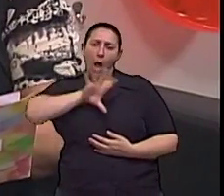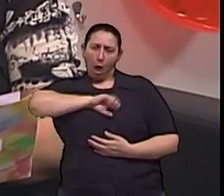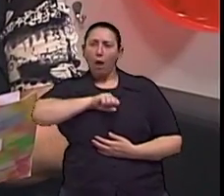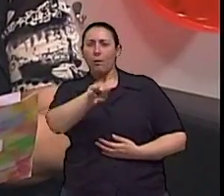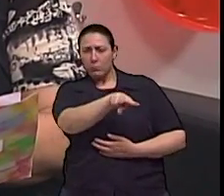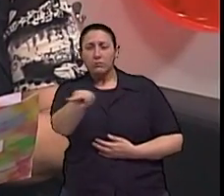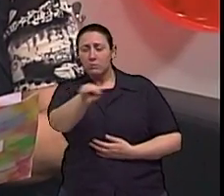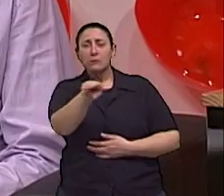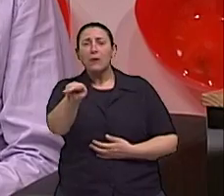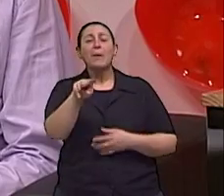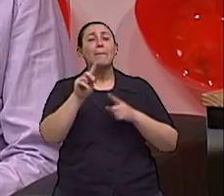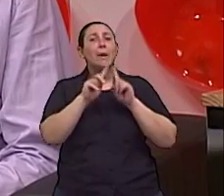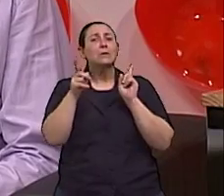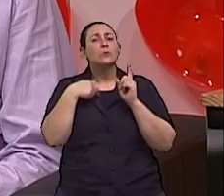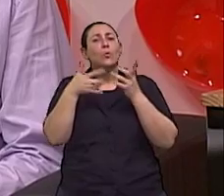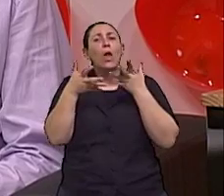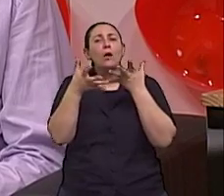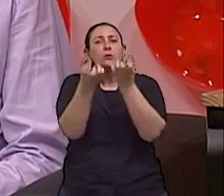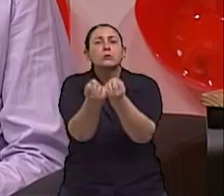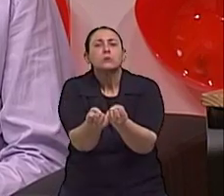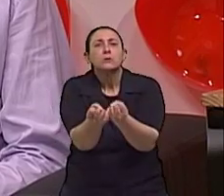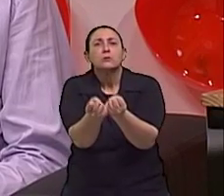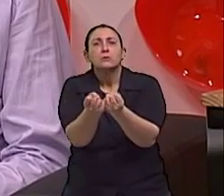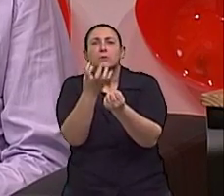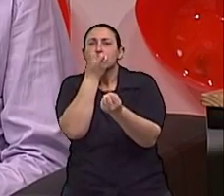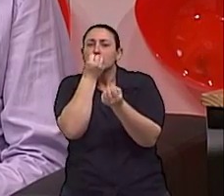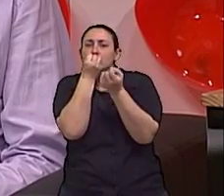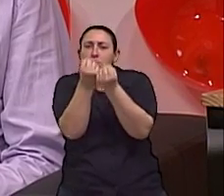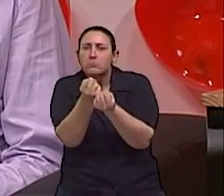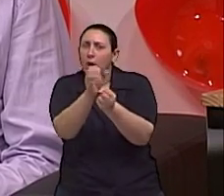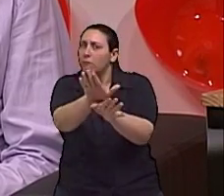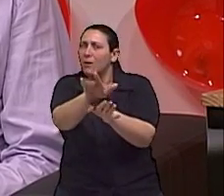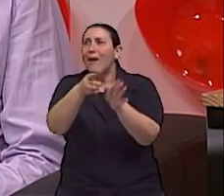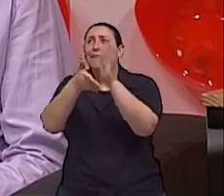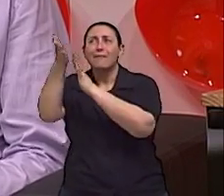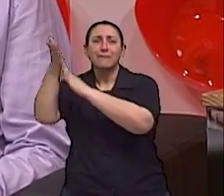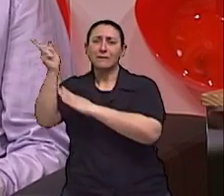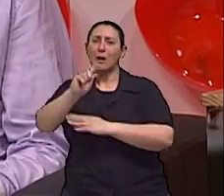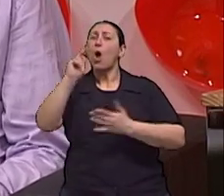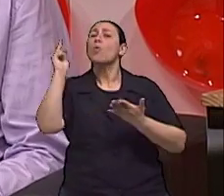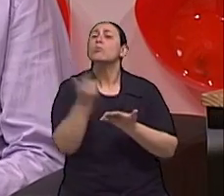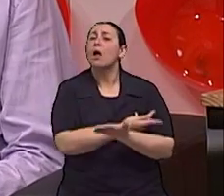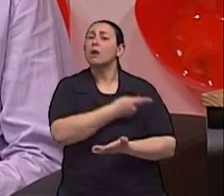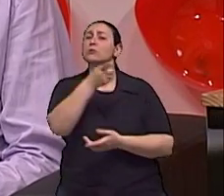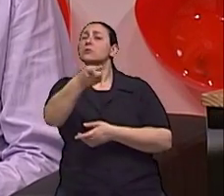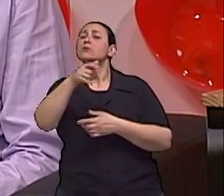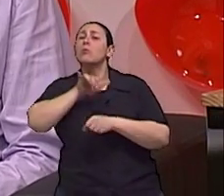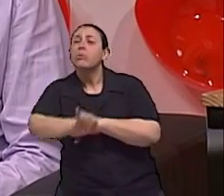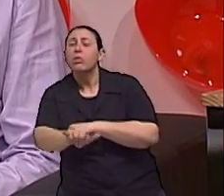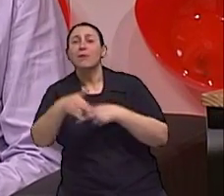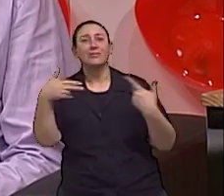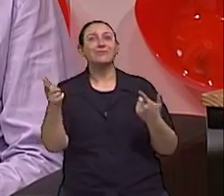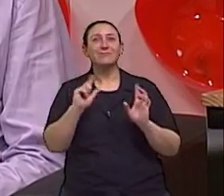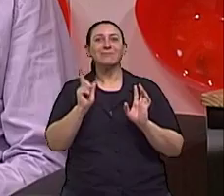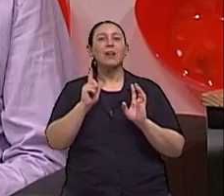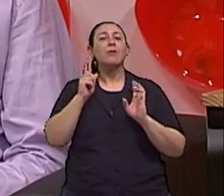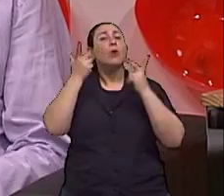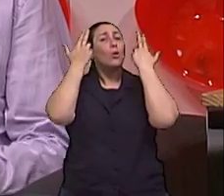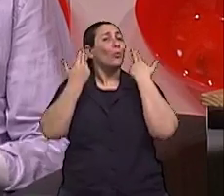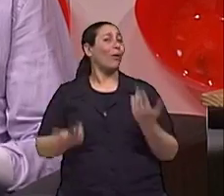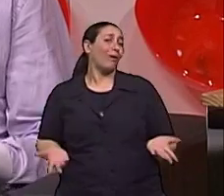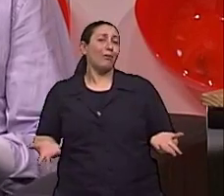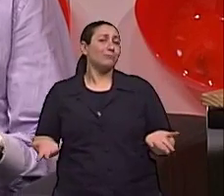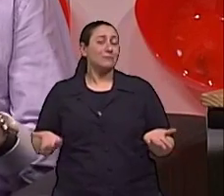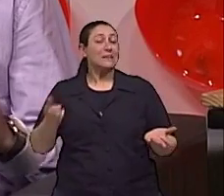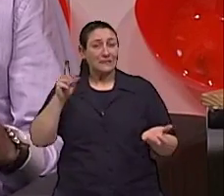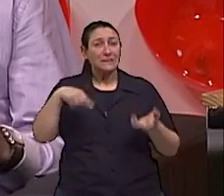mantê-los aqui. Exatamente. Então, eu acabo negando o envelhecimento deles e, muitas vezes, não entendendo esse processo como um processo natural. Porque o ser